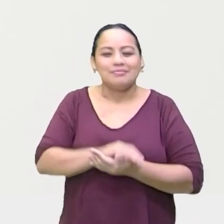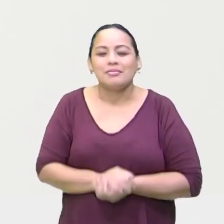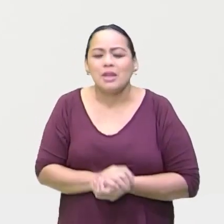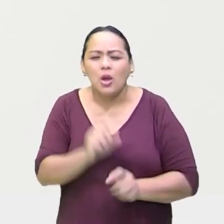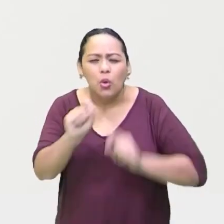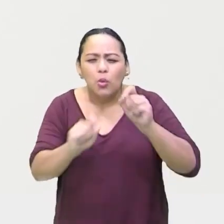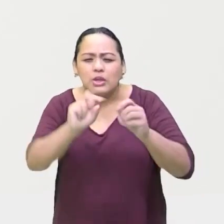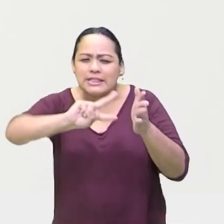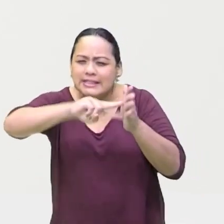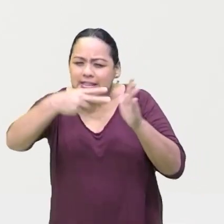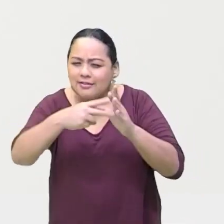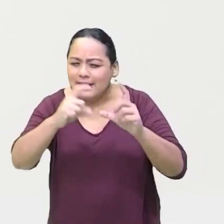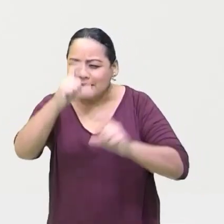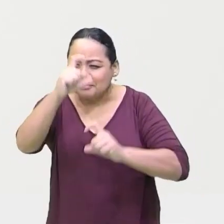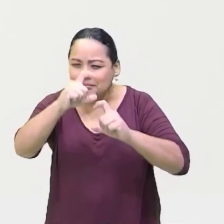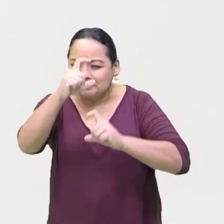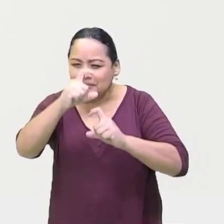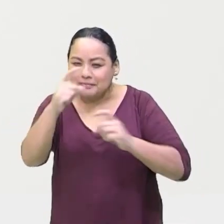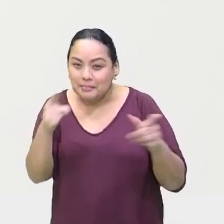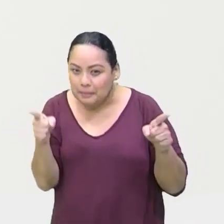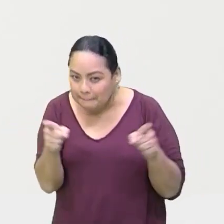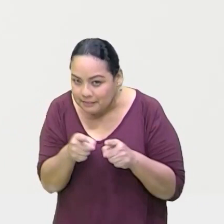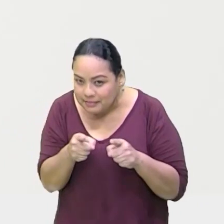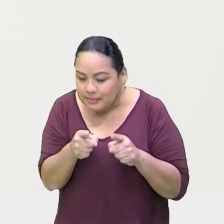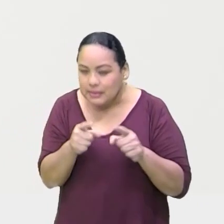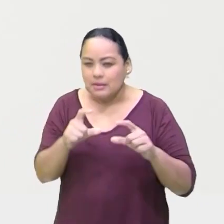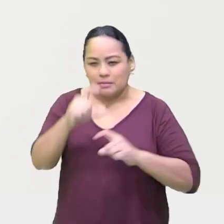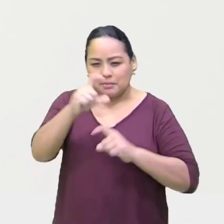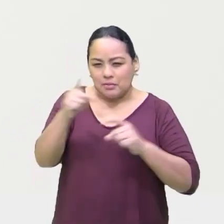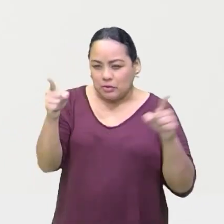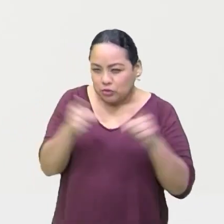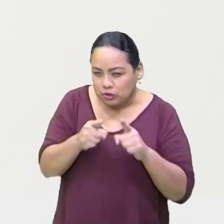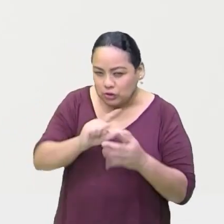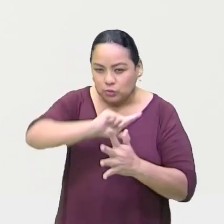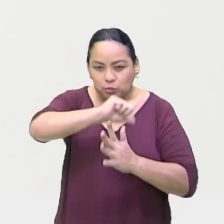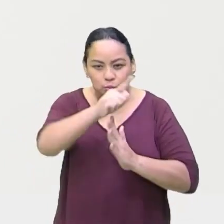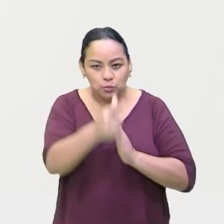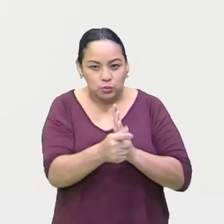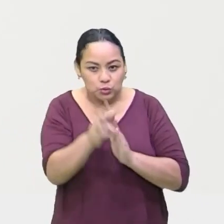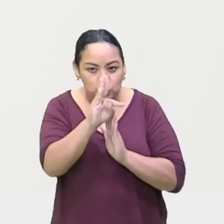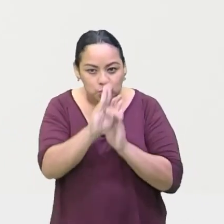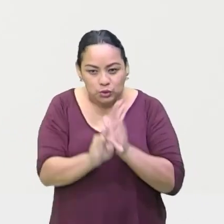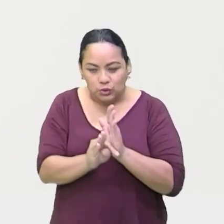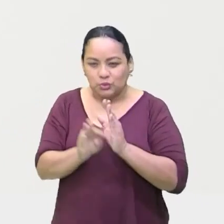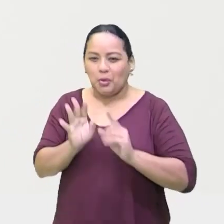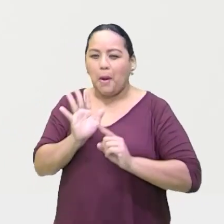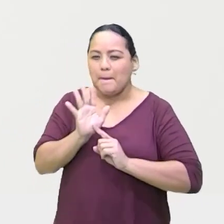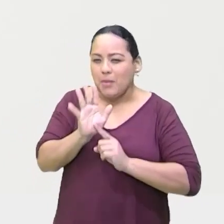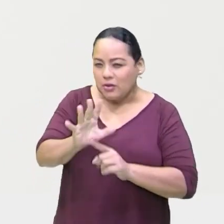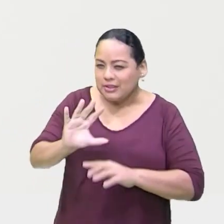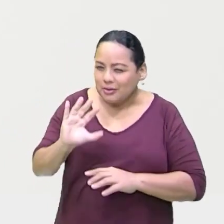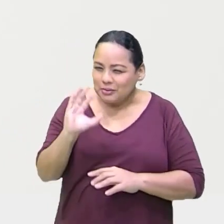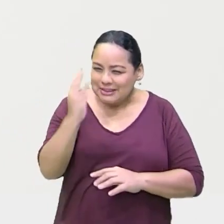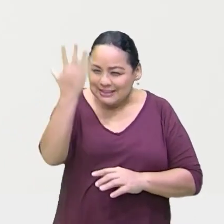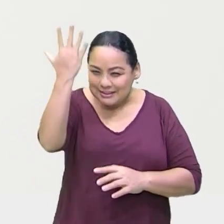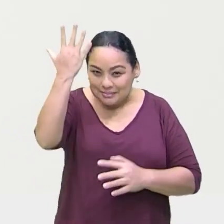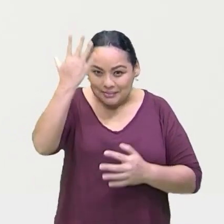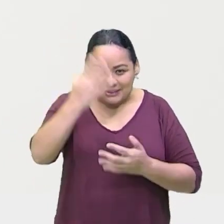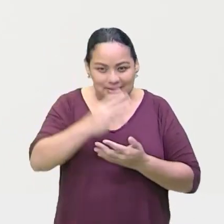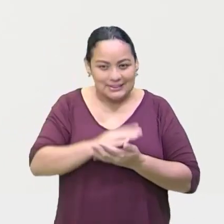que significa tirinhas. Tirinha é um gênero textual que apresenta